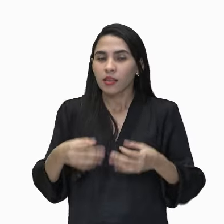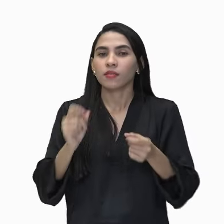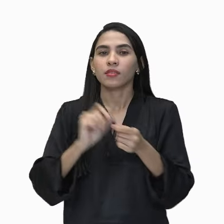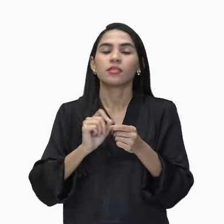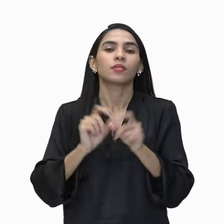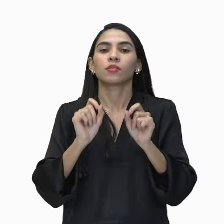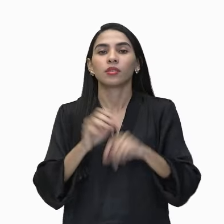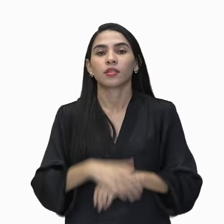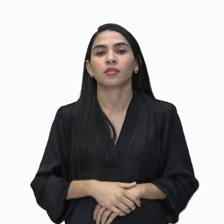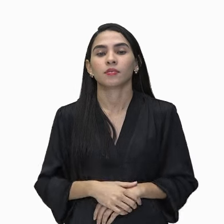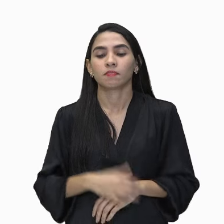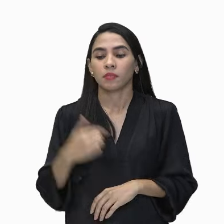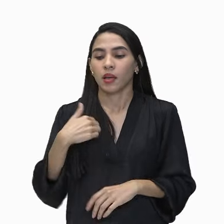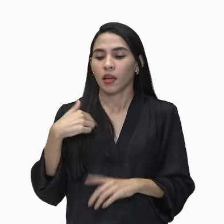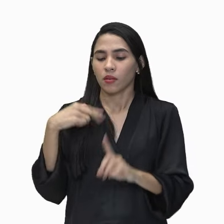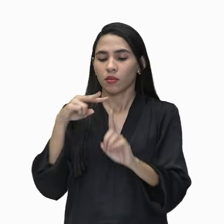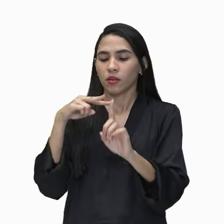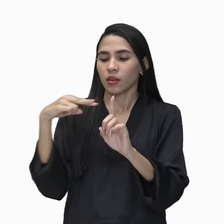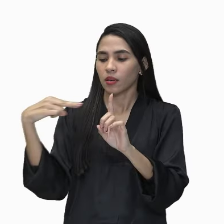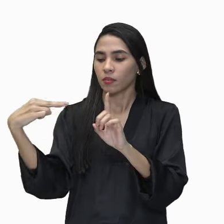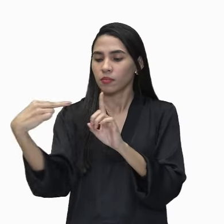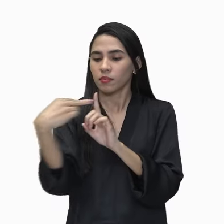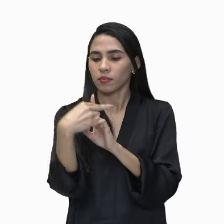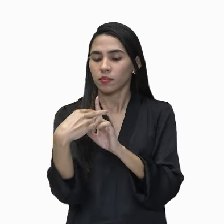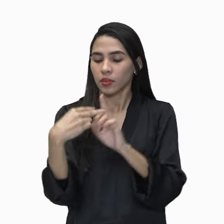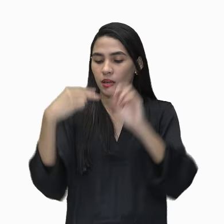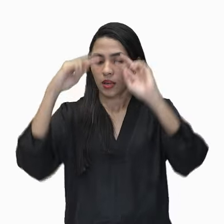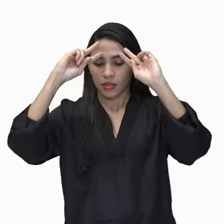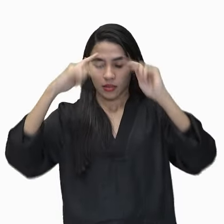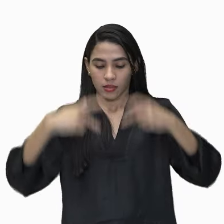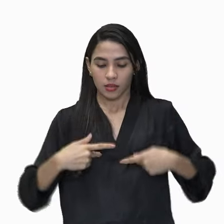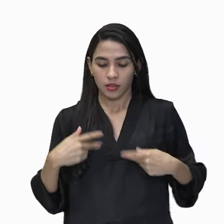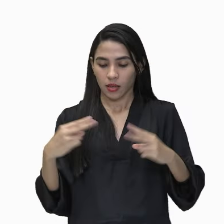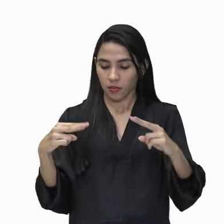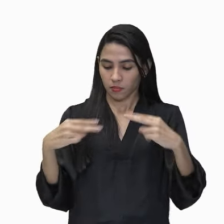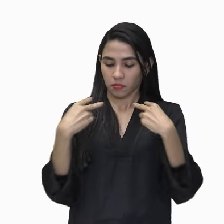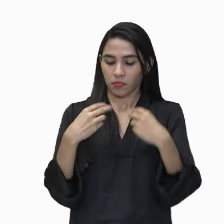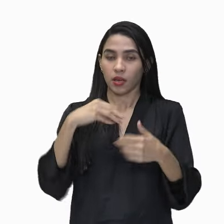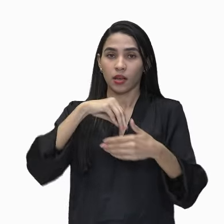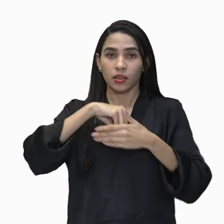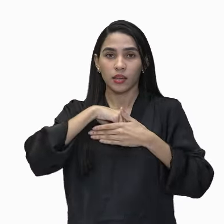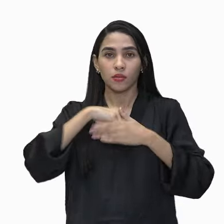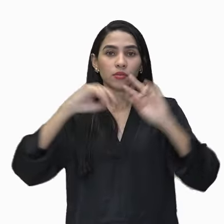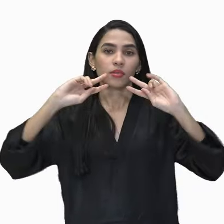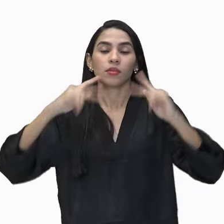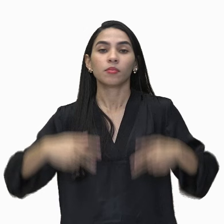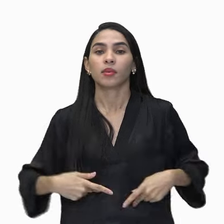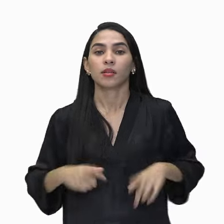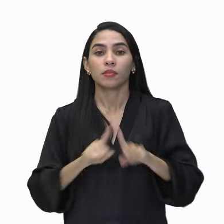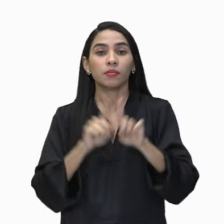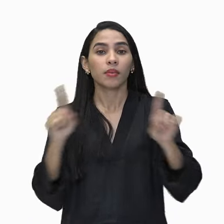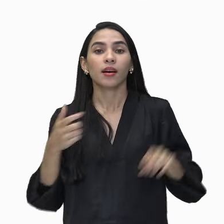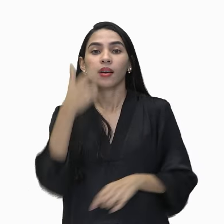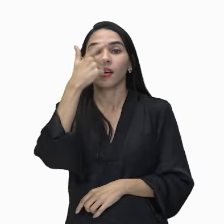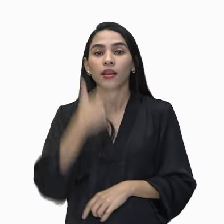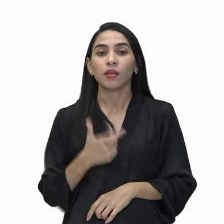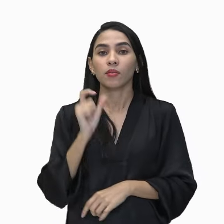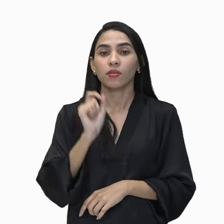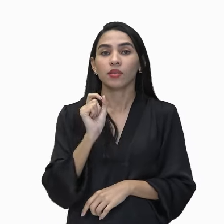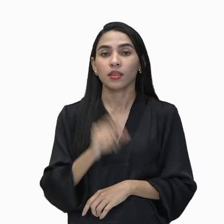quê? Me perceber como ser humano. Só que, como ser humano, eu sou o quê?